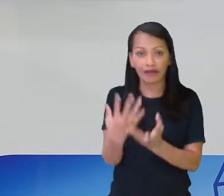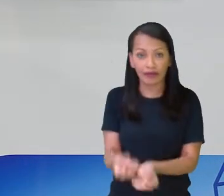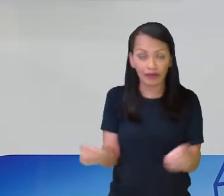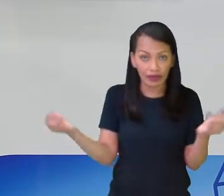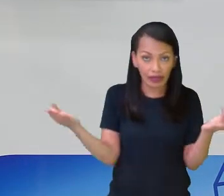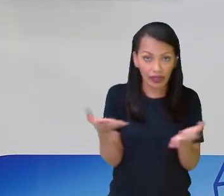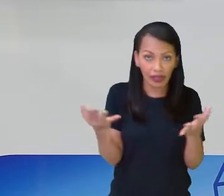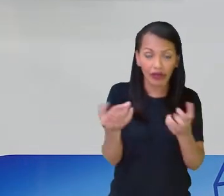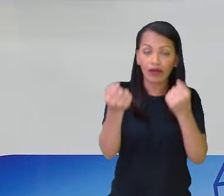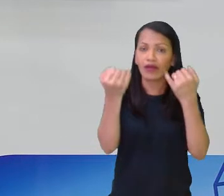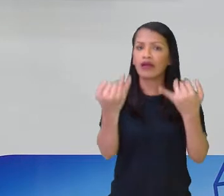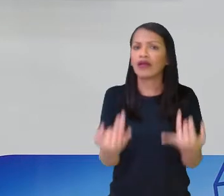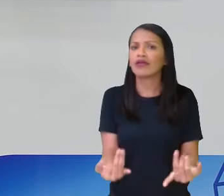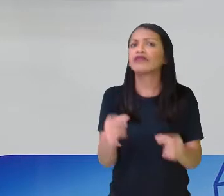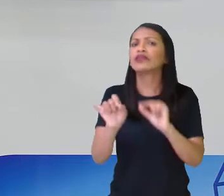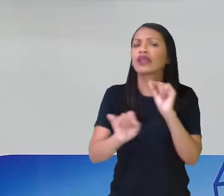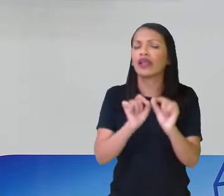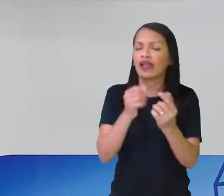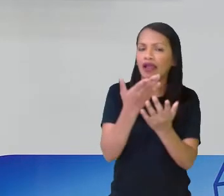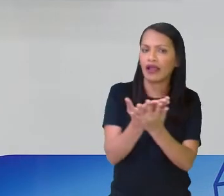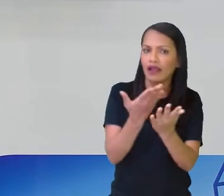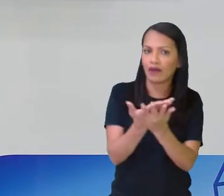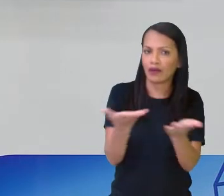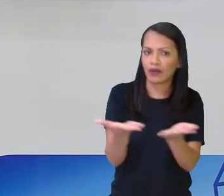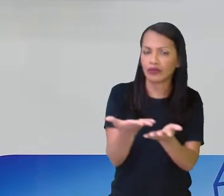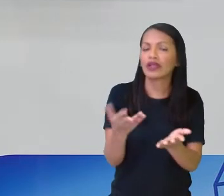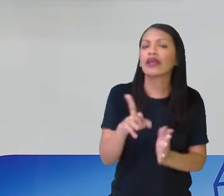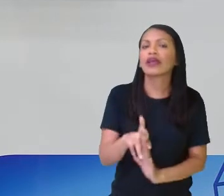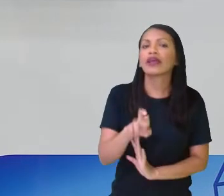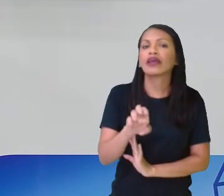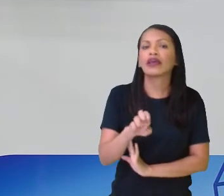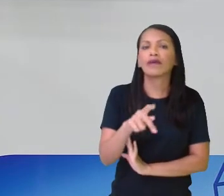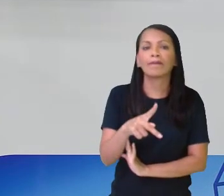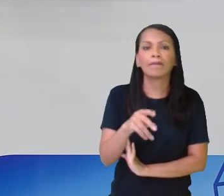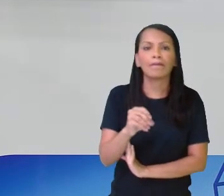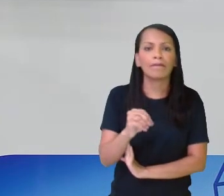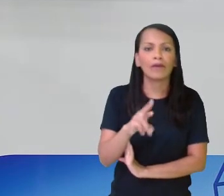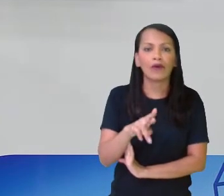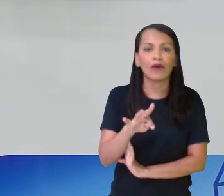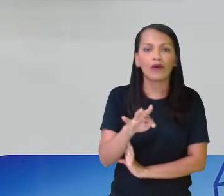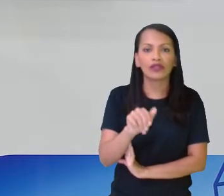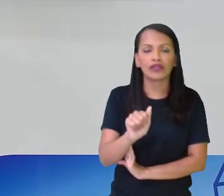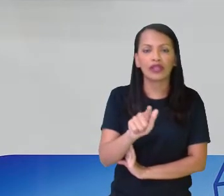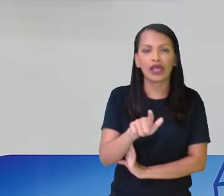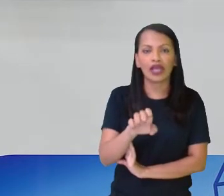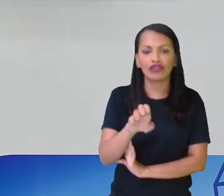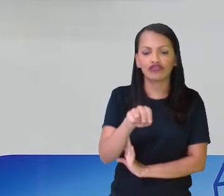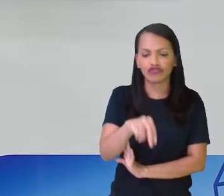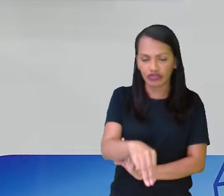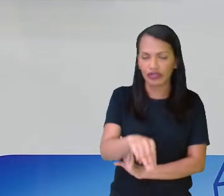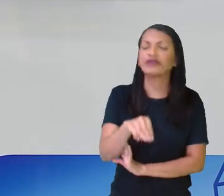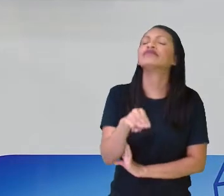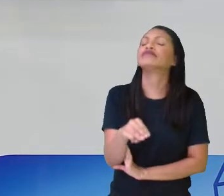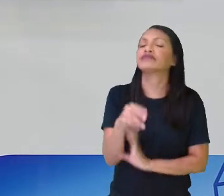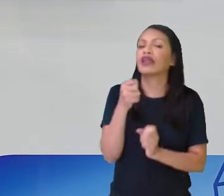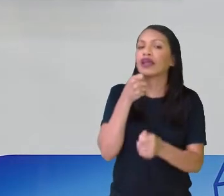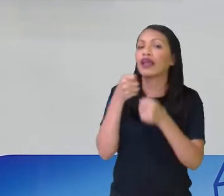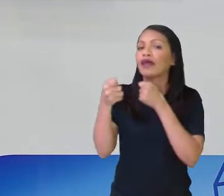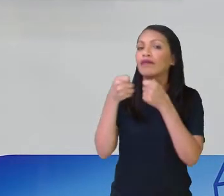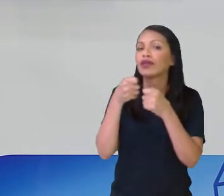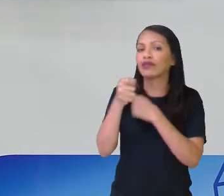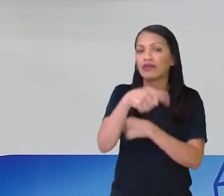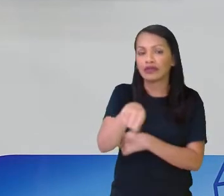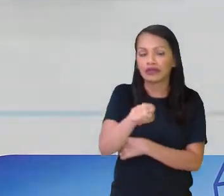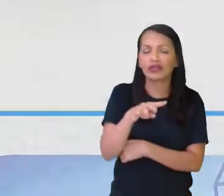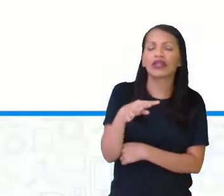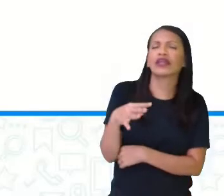agora falar sobre a nossa aula de hoje, que é reportagem. Você que acompanha a aula todos os dias, já